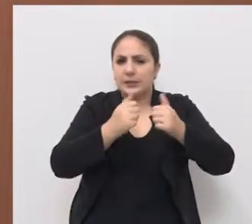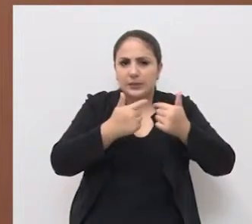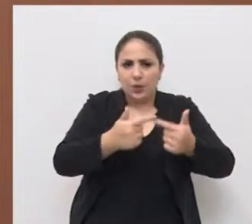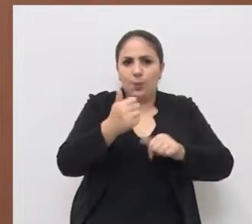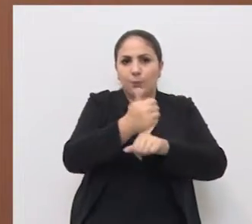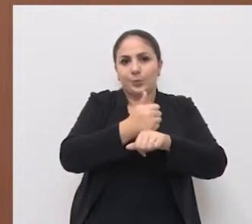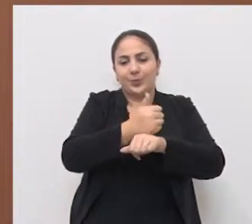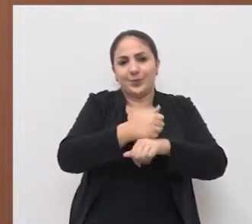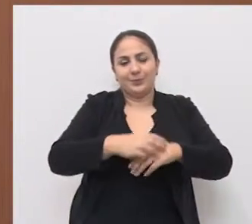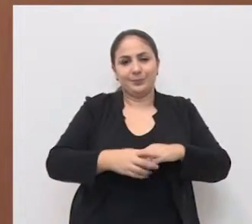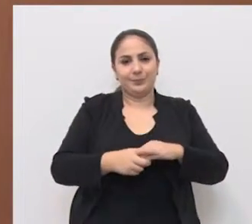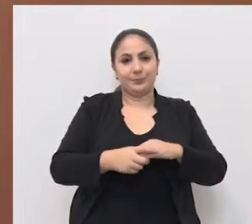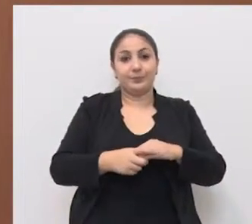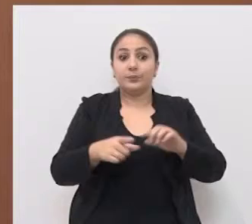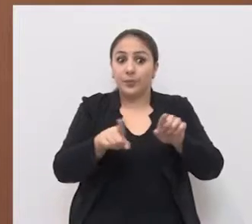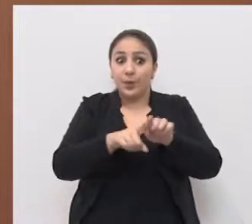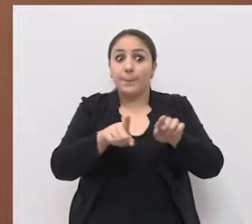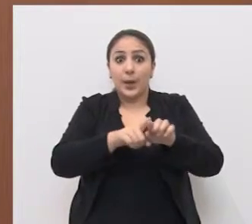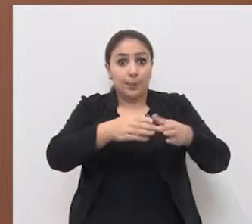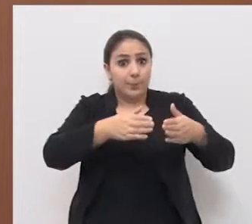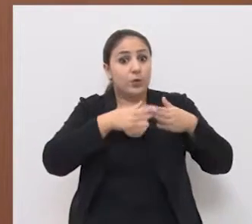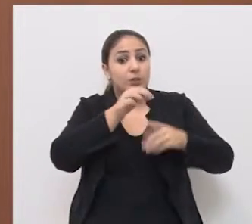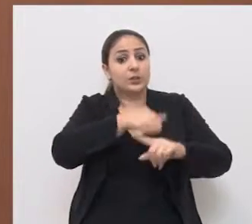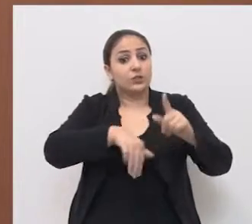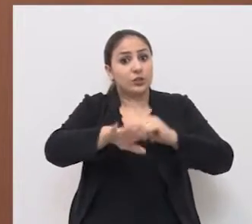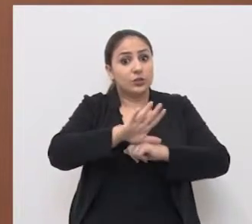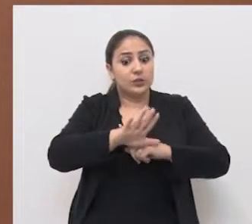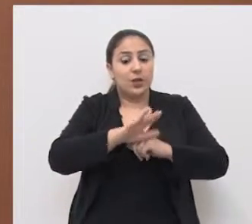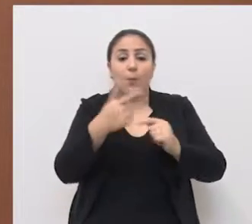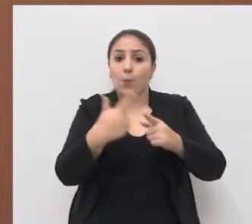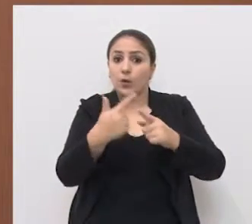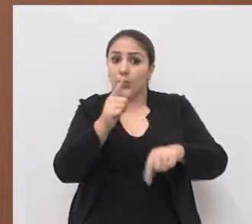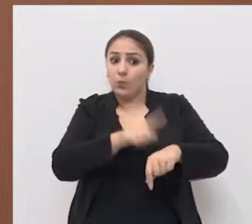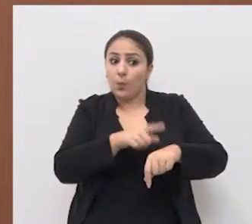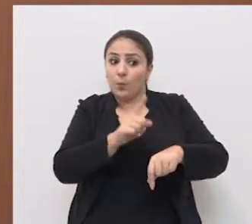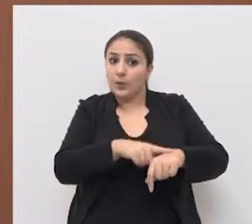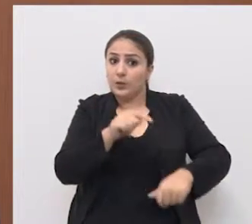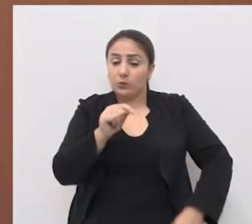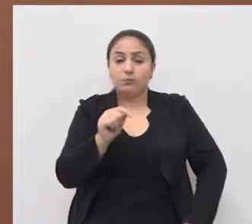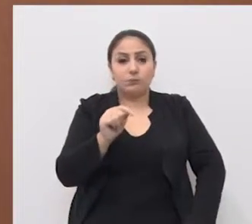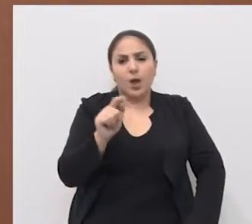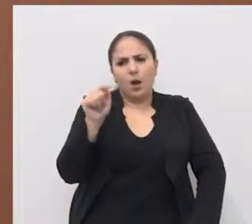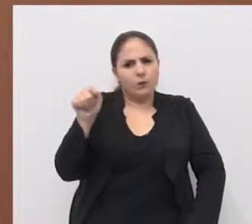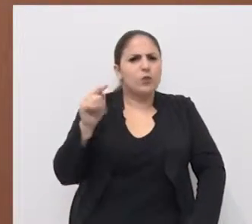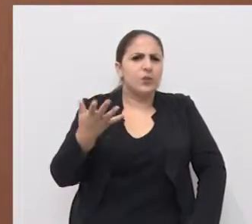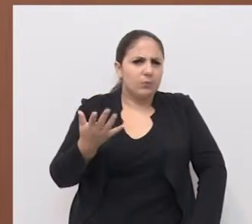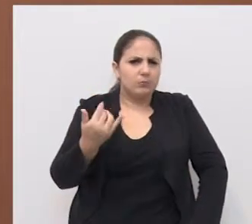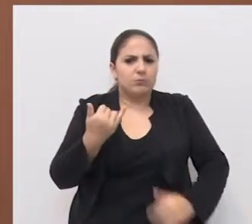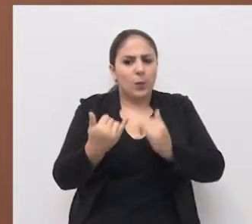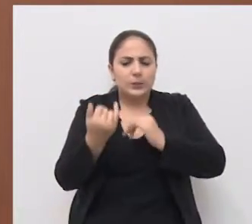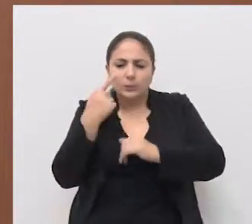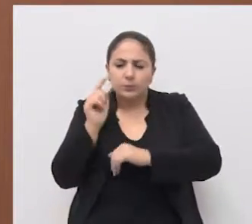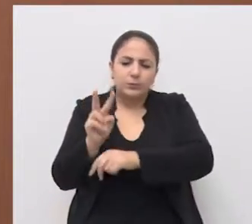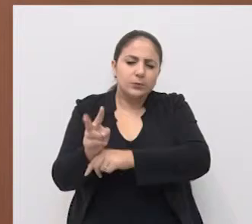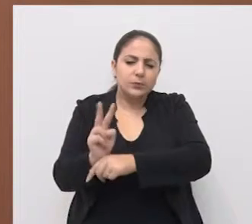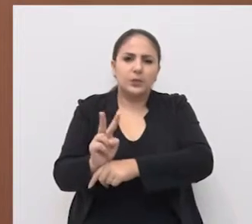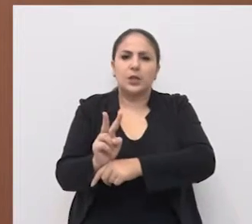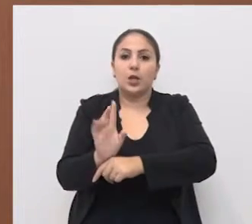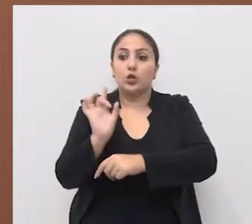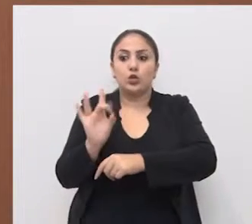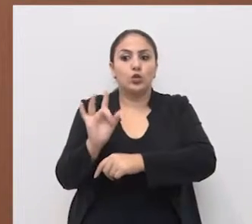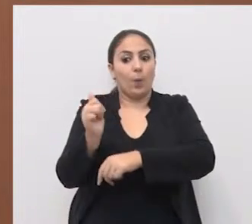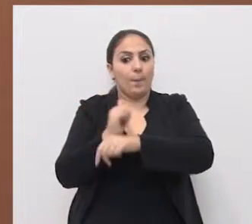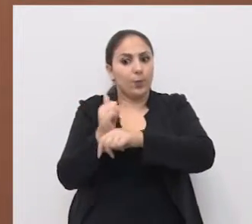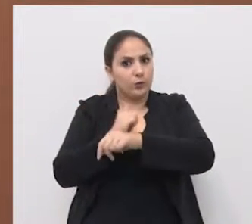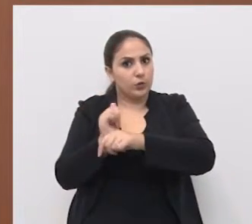suas atribuições profissionais, também defende a sociedade, porque no momento em que você fiscaliza